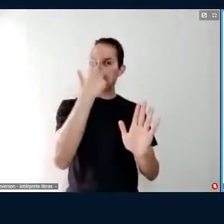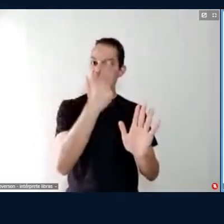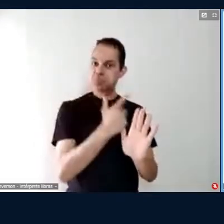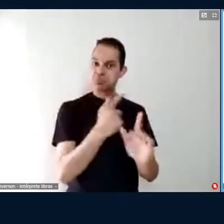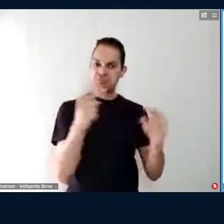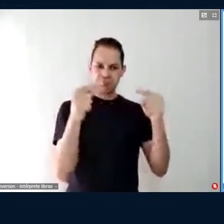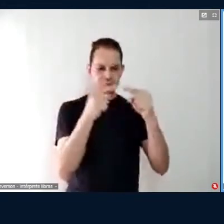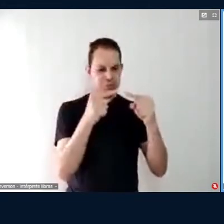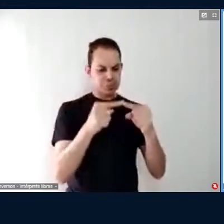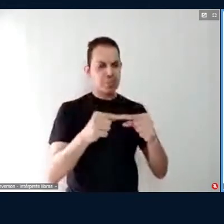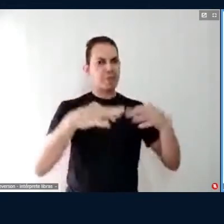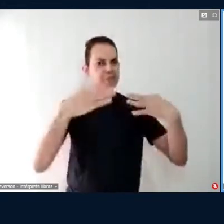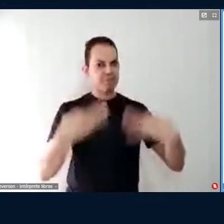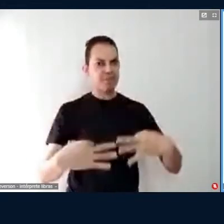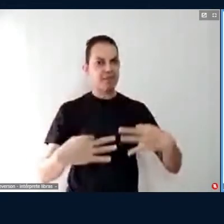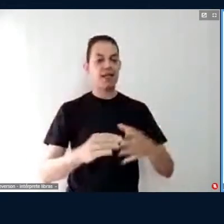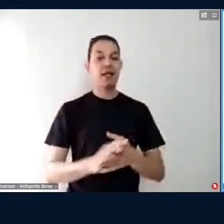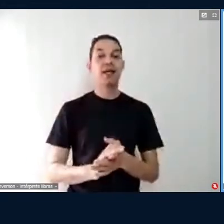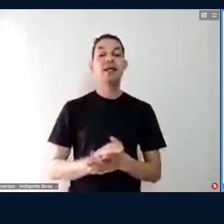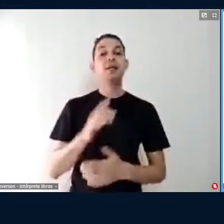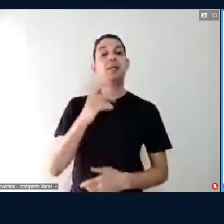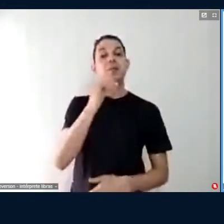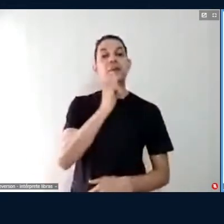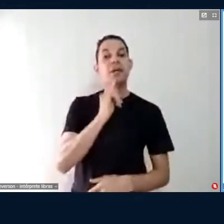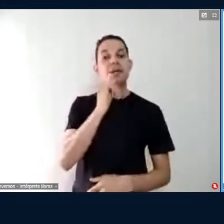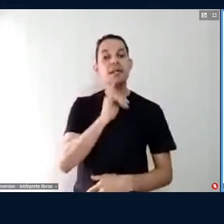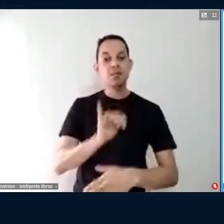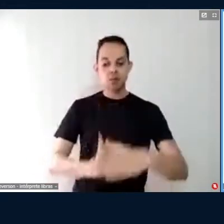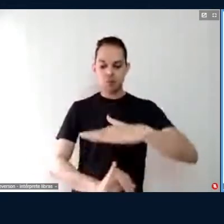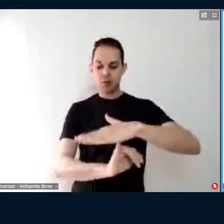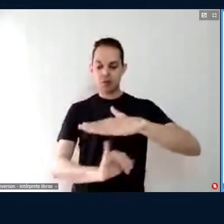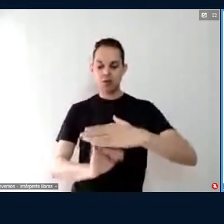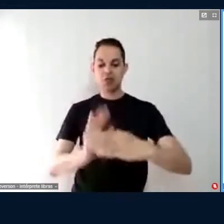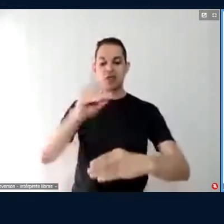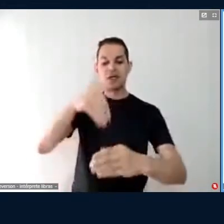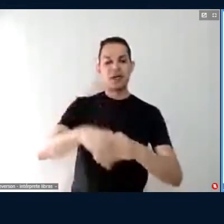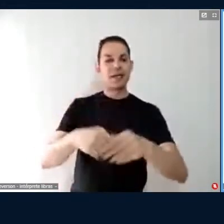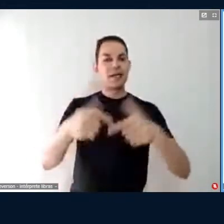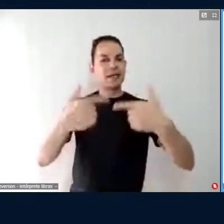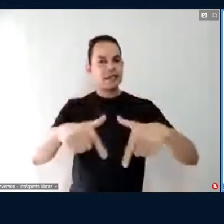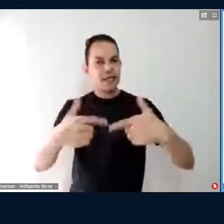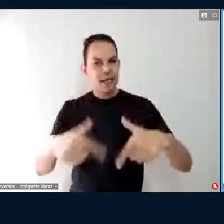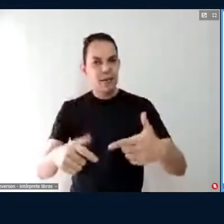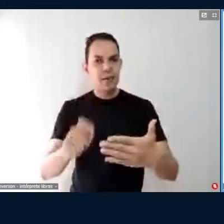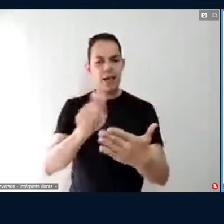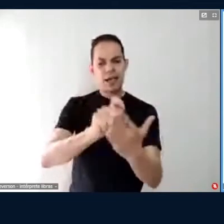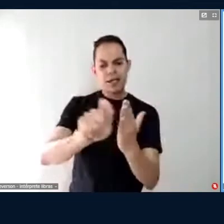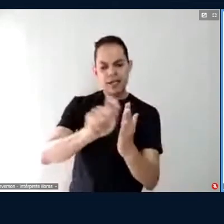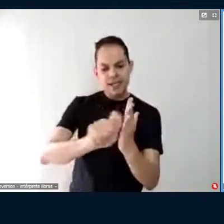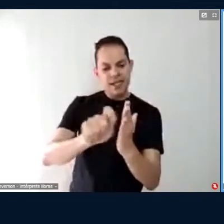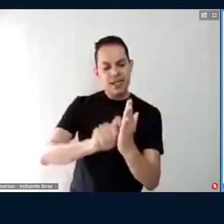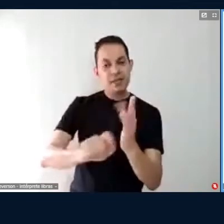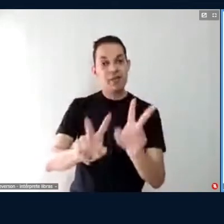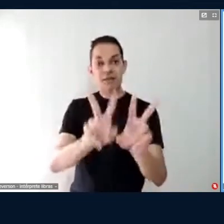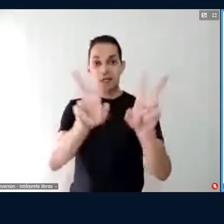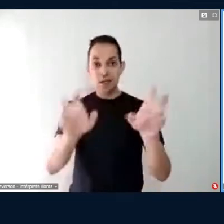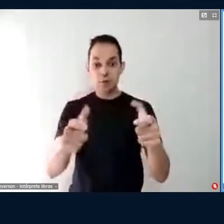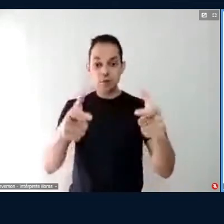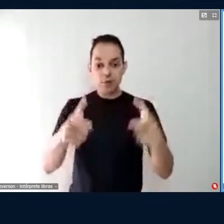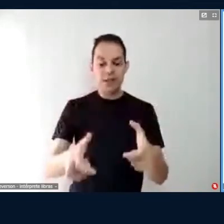Quando a gente trabalha numa determinada instituição e escreve sobre essa instituição, é bem